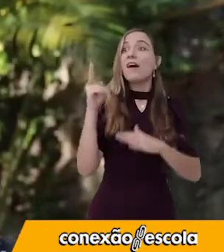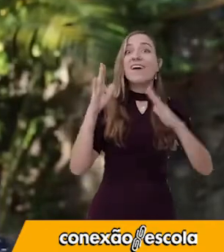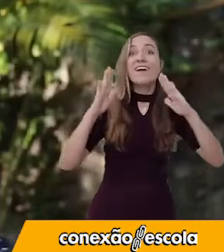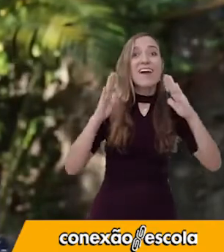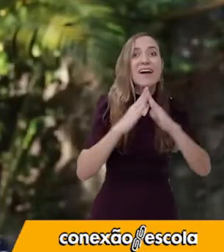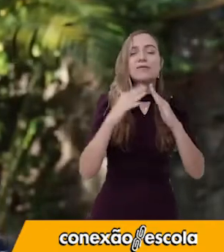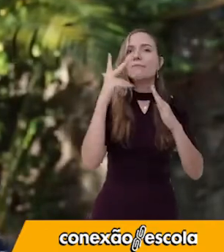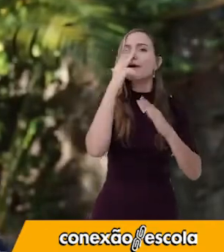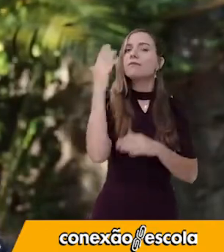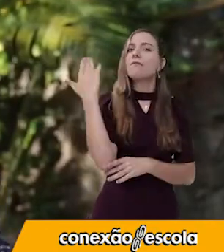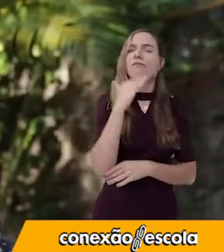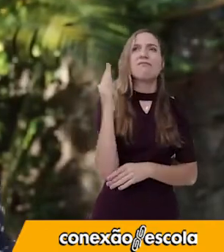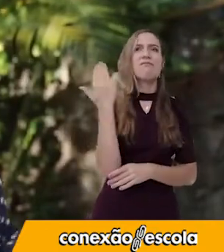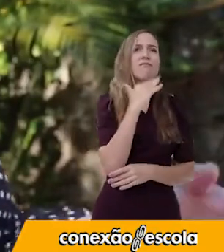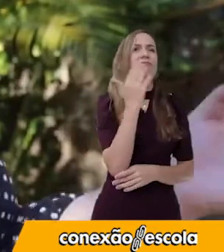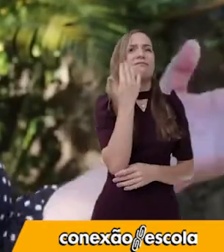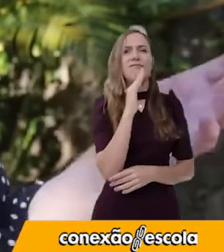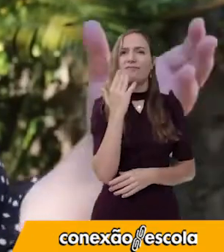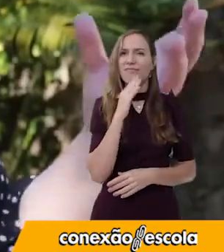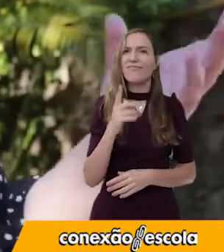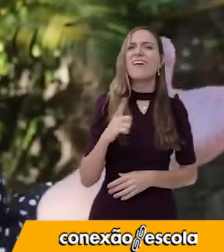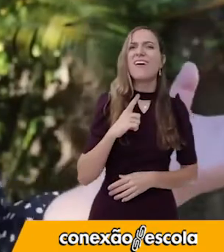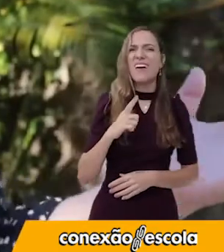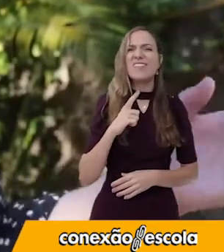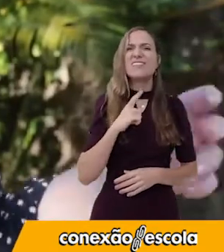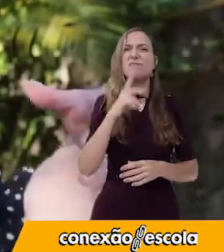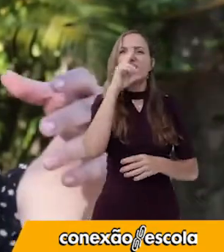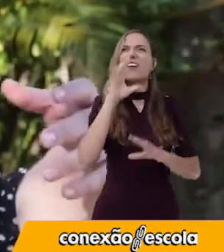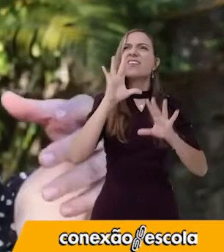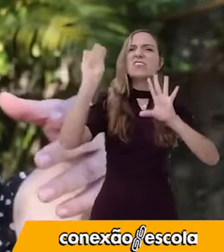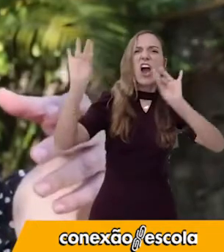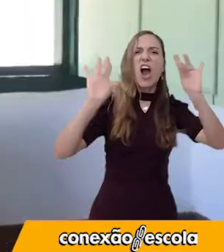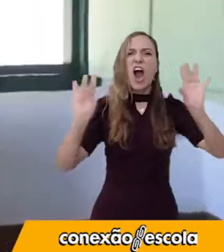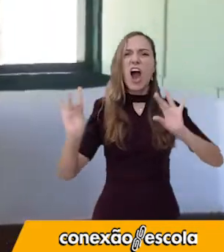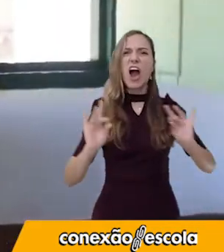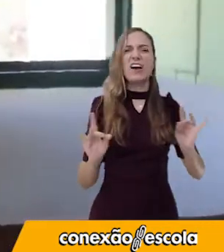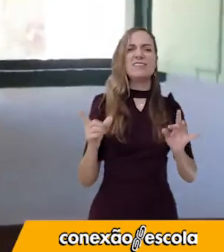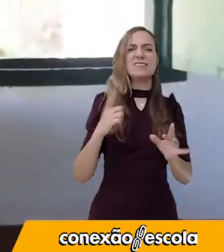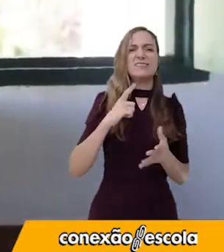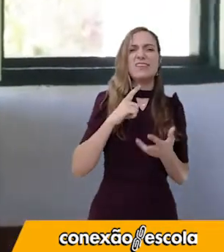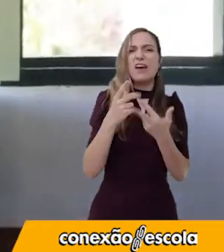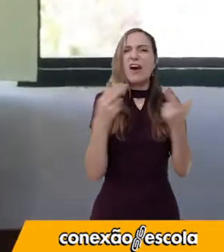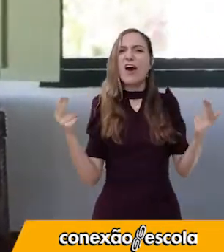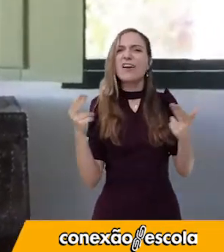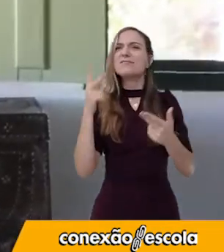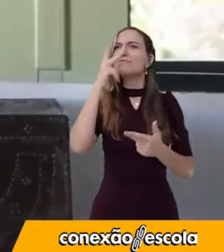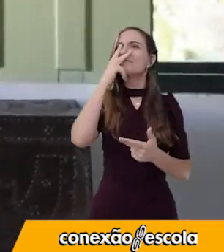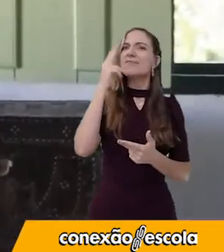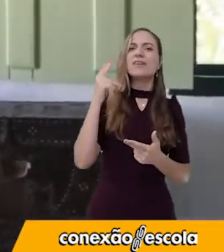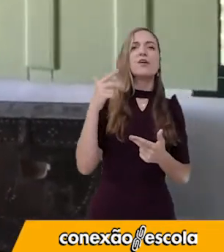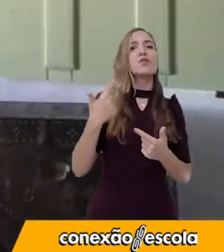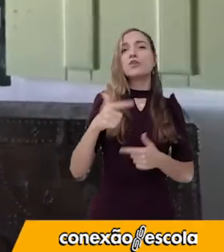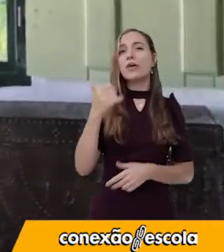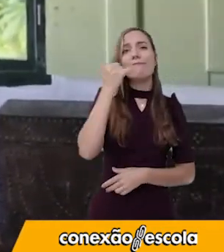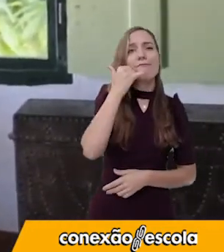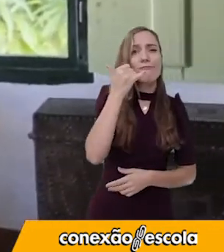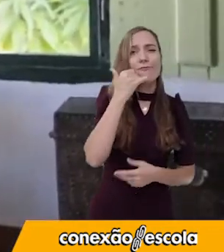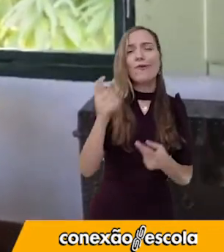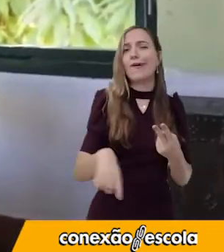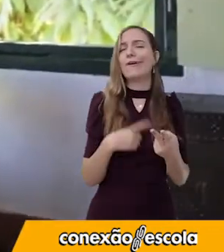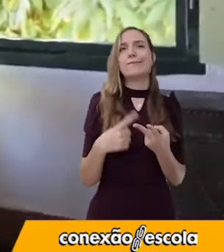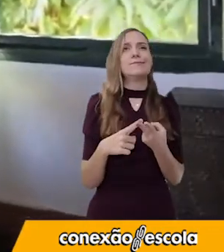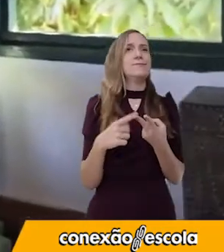na cabeça dela. Toda escorada. Telhado escorado, parede escorada. Ela não